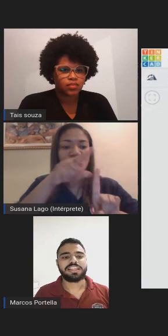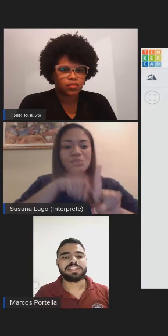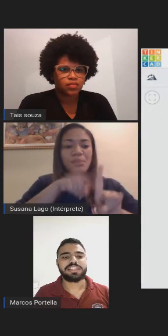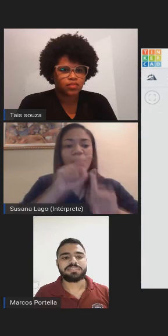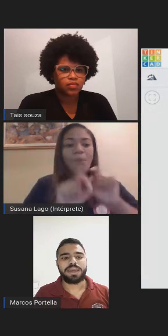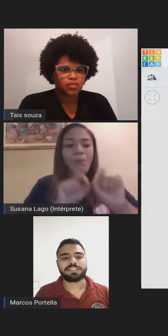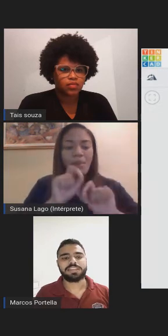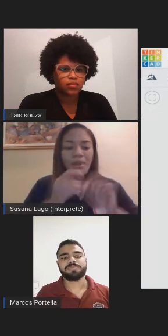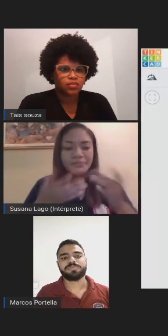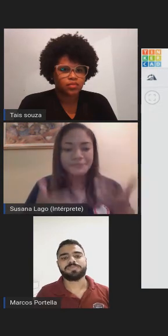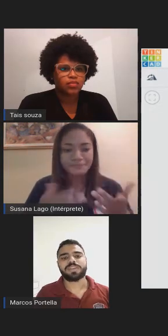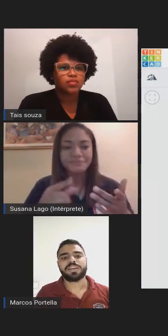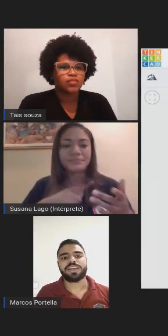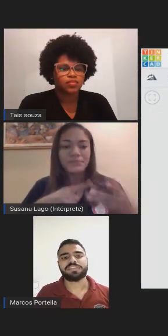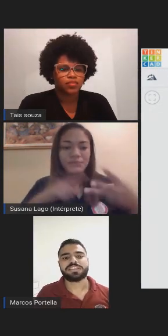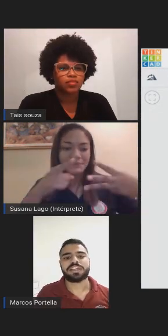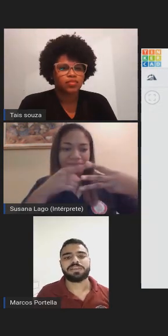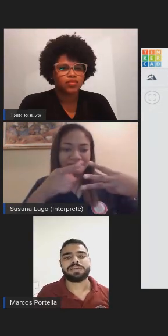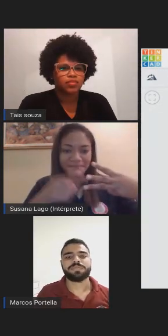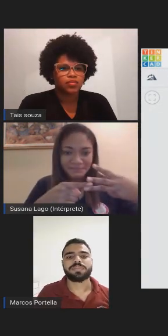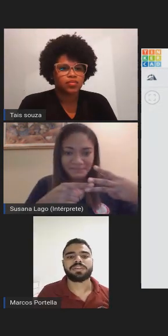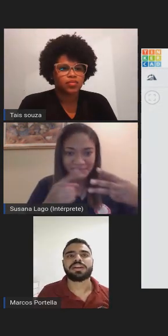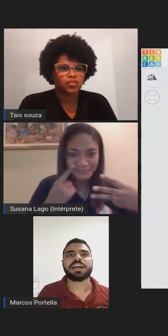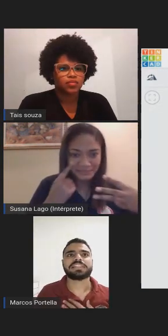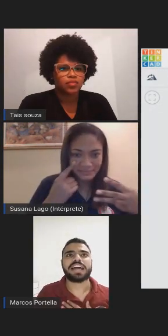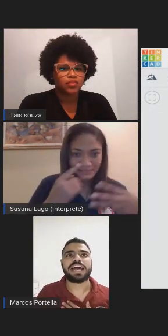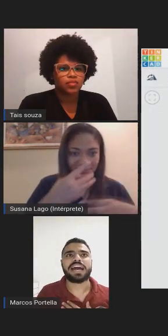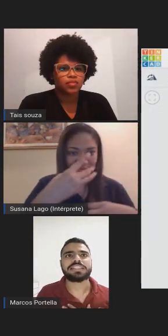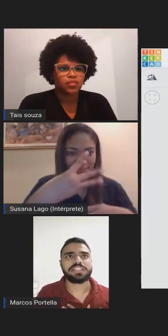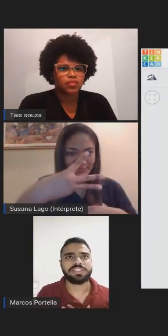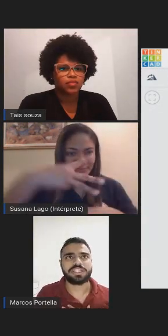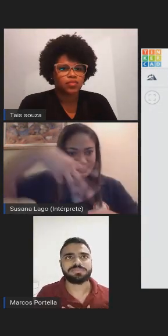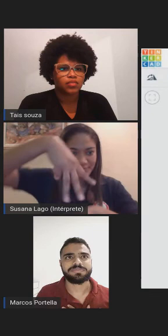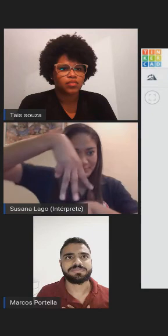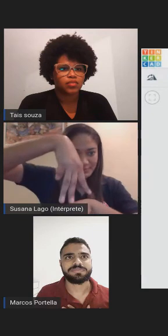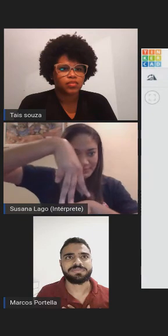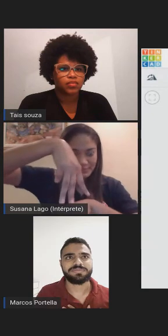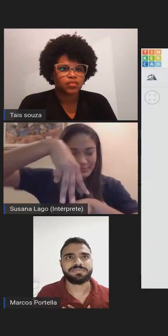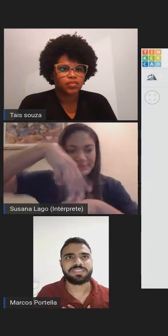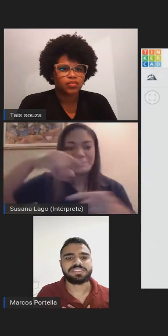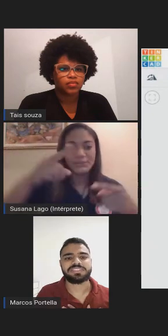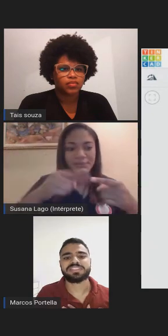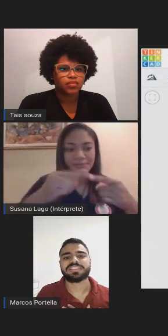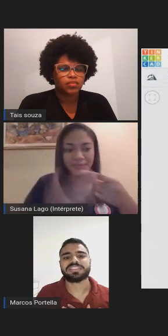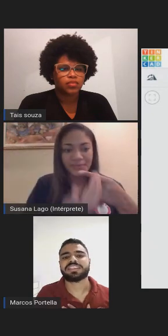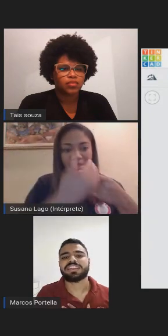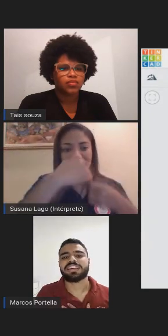Você vê que ele tem 3 pernas, né? Ele vai ter a entrada da energia,